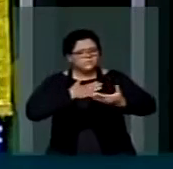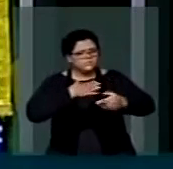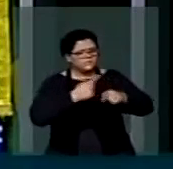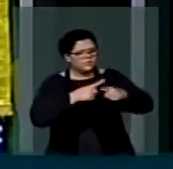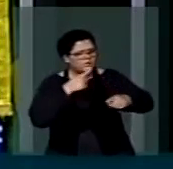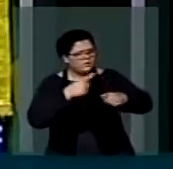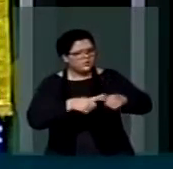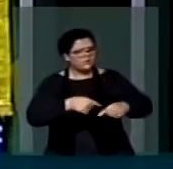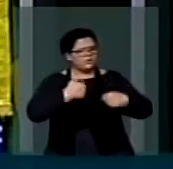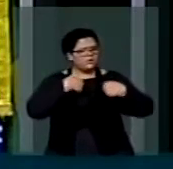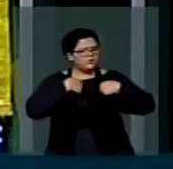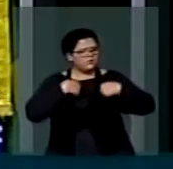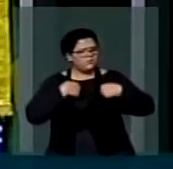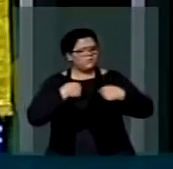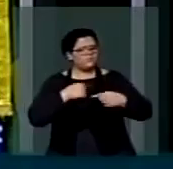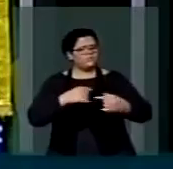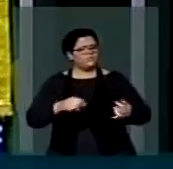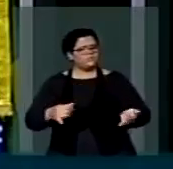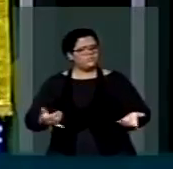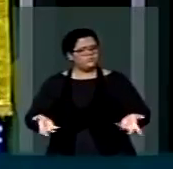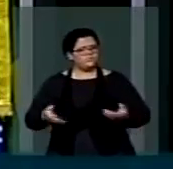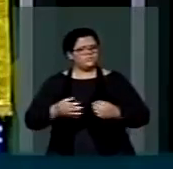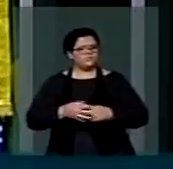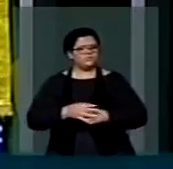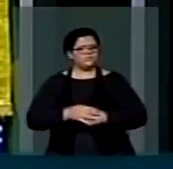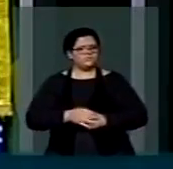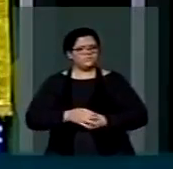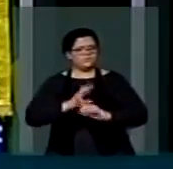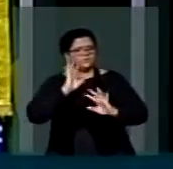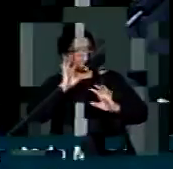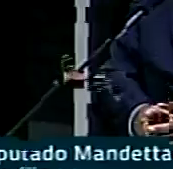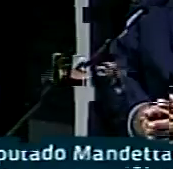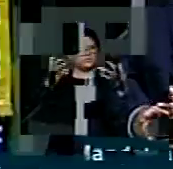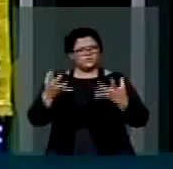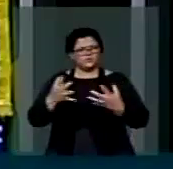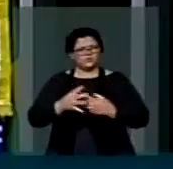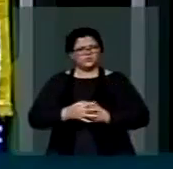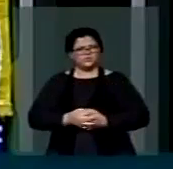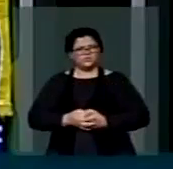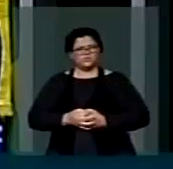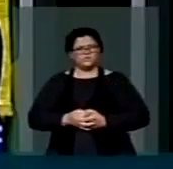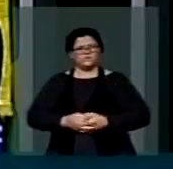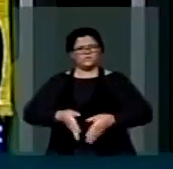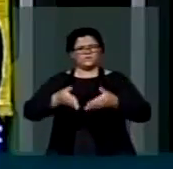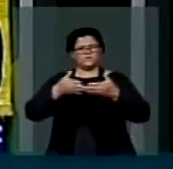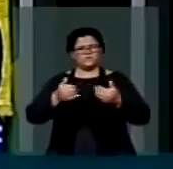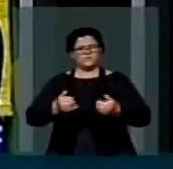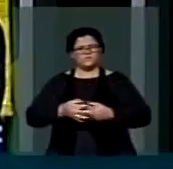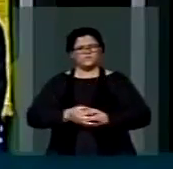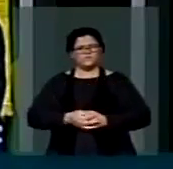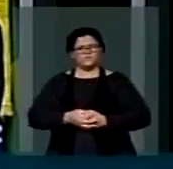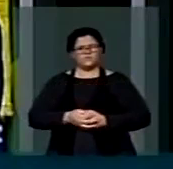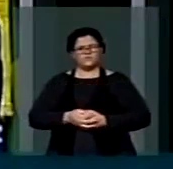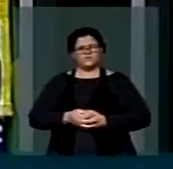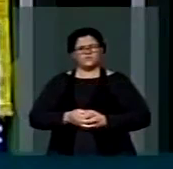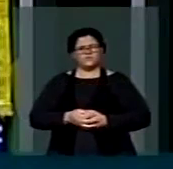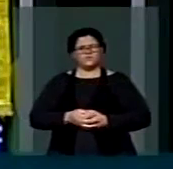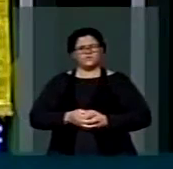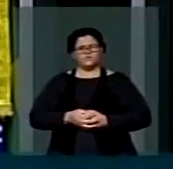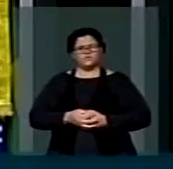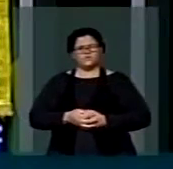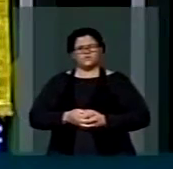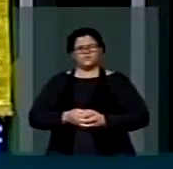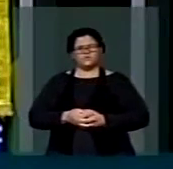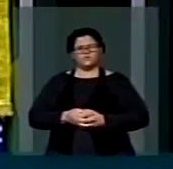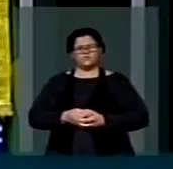pois ela tinha decidido clamar por aquilo